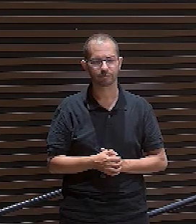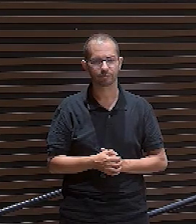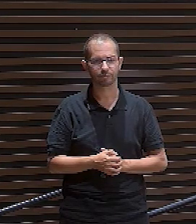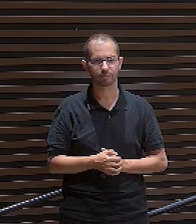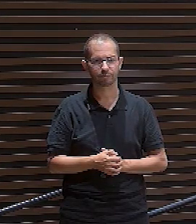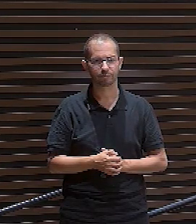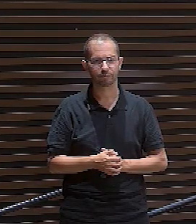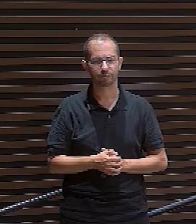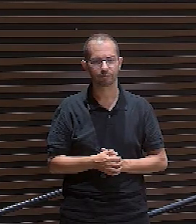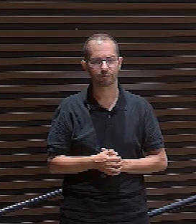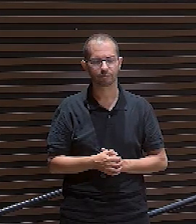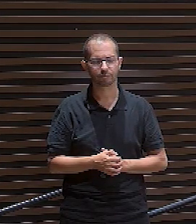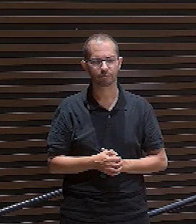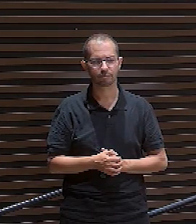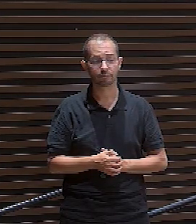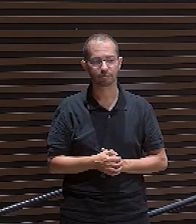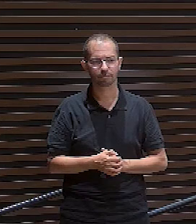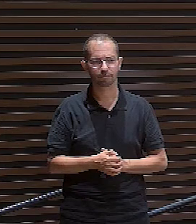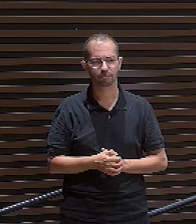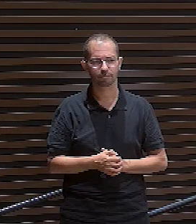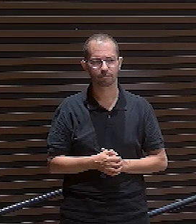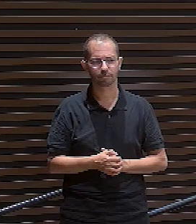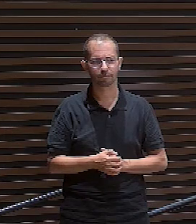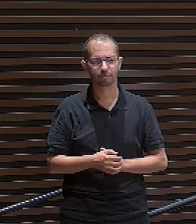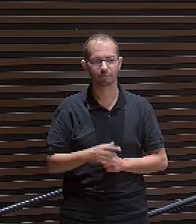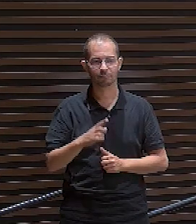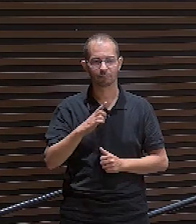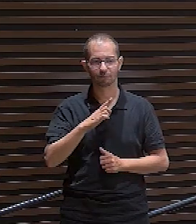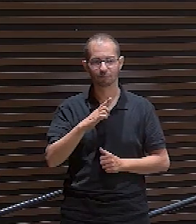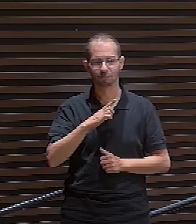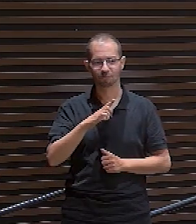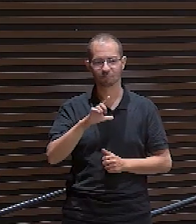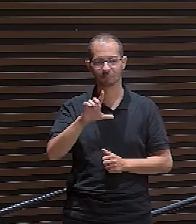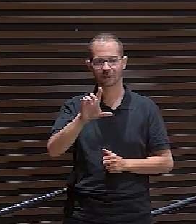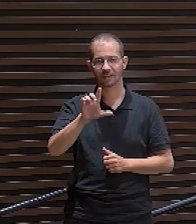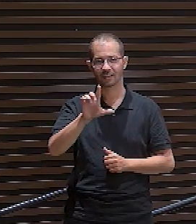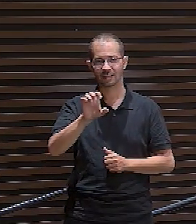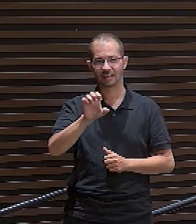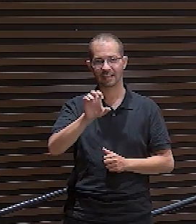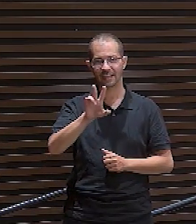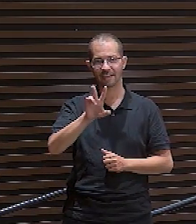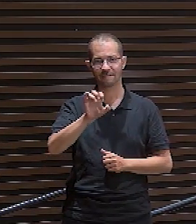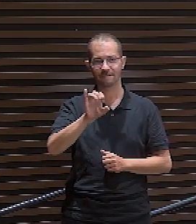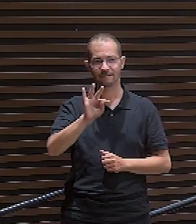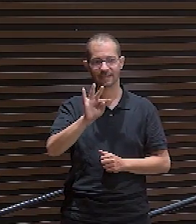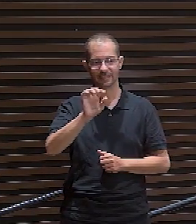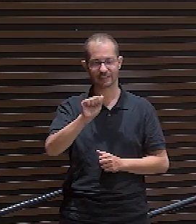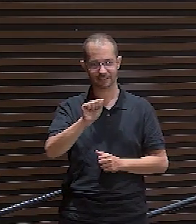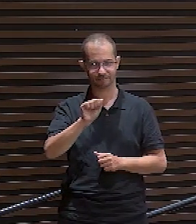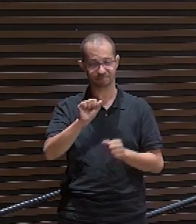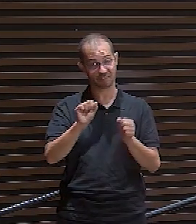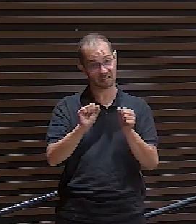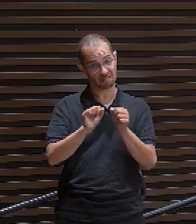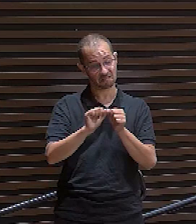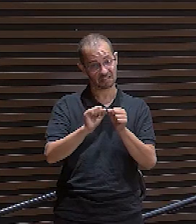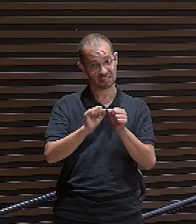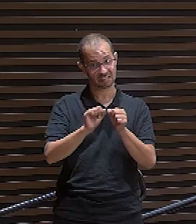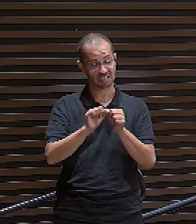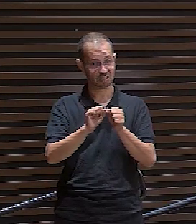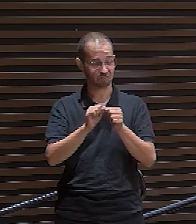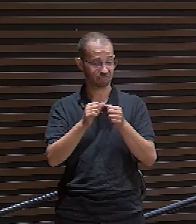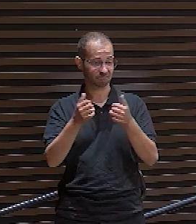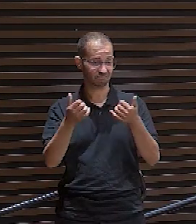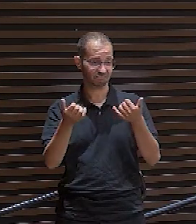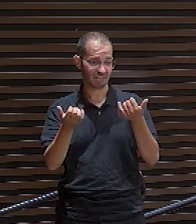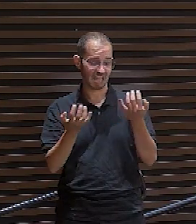essa turma que levita, que estava fazendo aquela animação e um